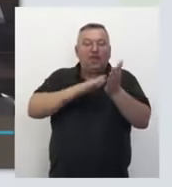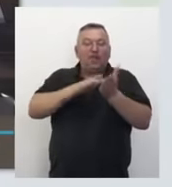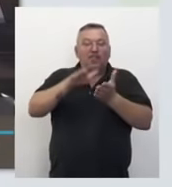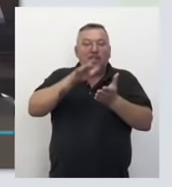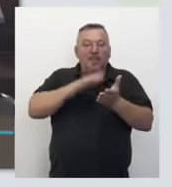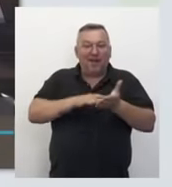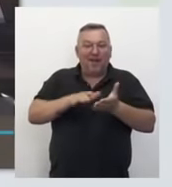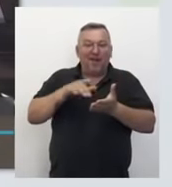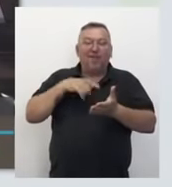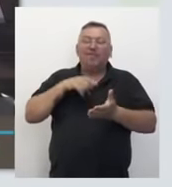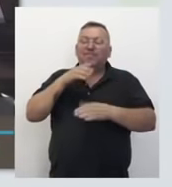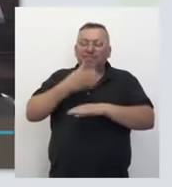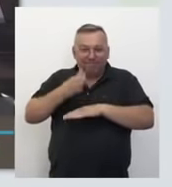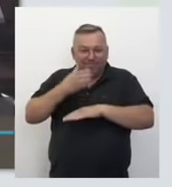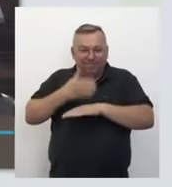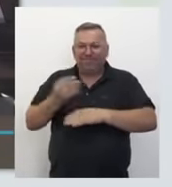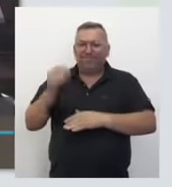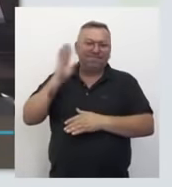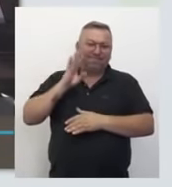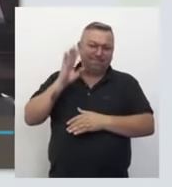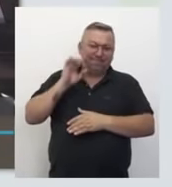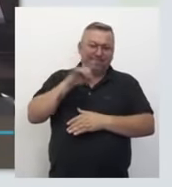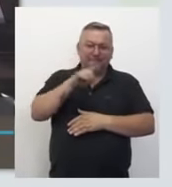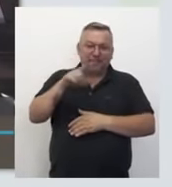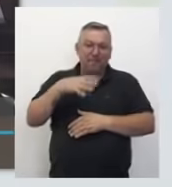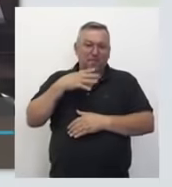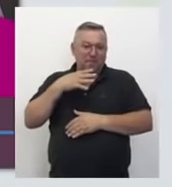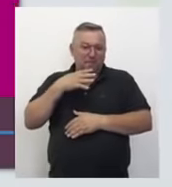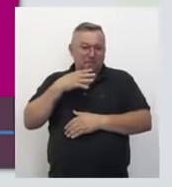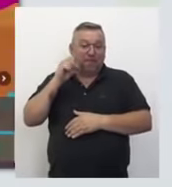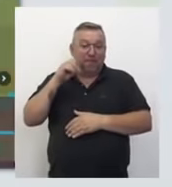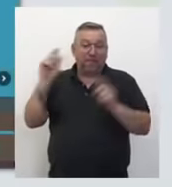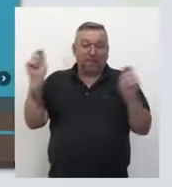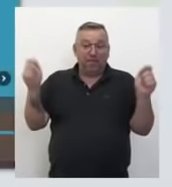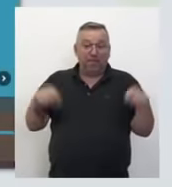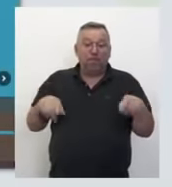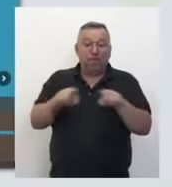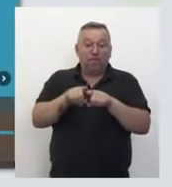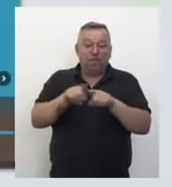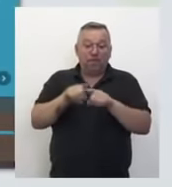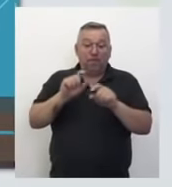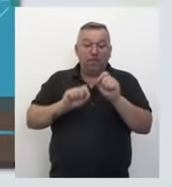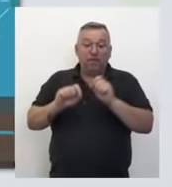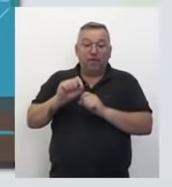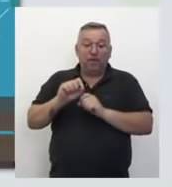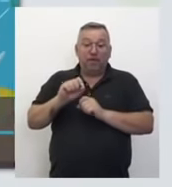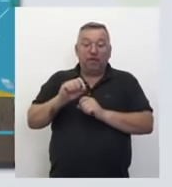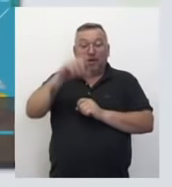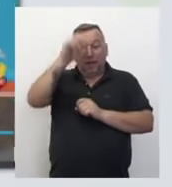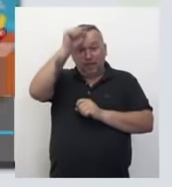uma atividade muito bacana que vale a pena vocês explorarem, se quiserem e puderem, que fica no portal